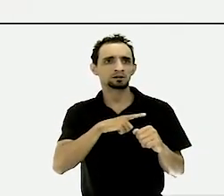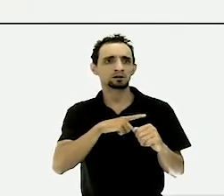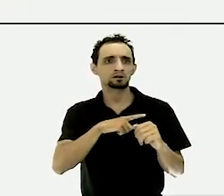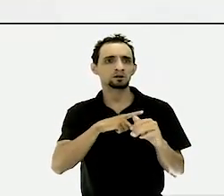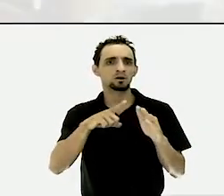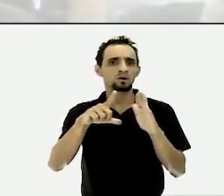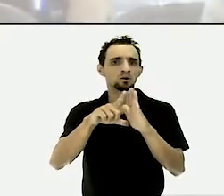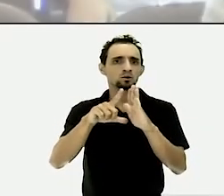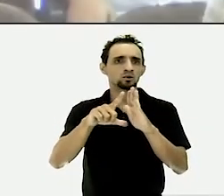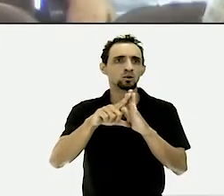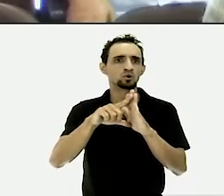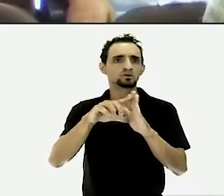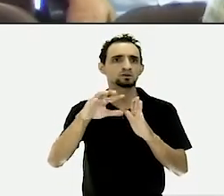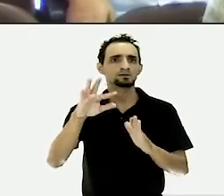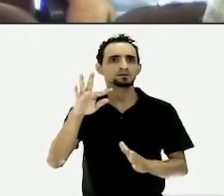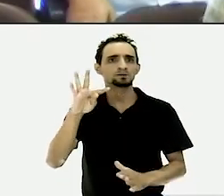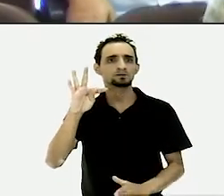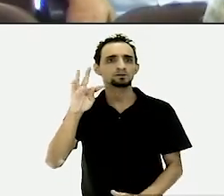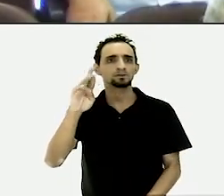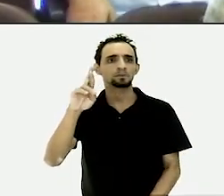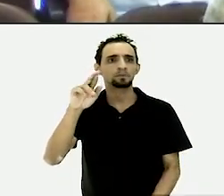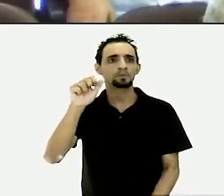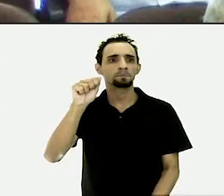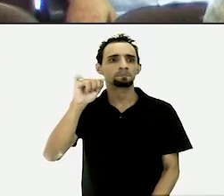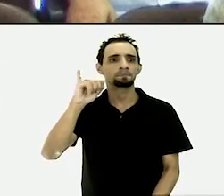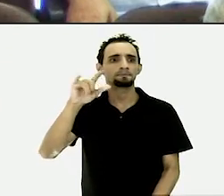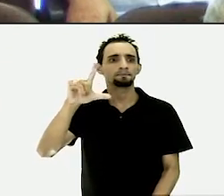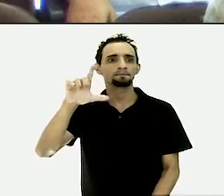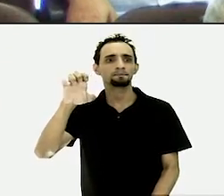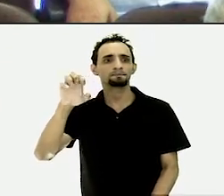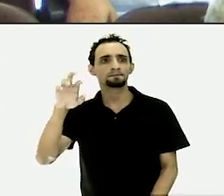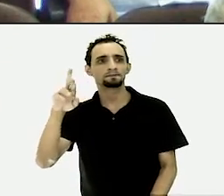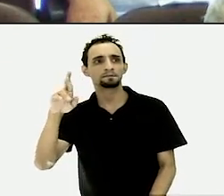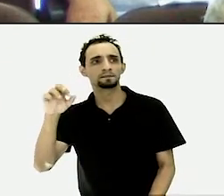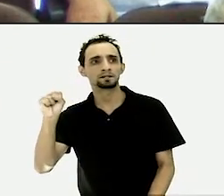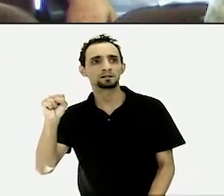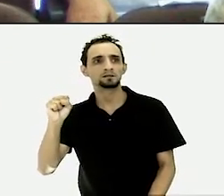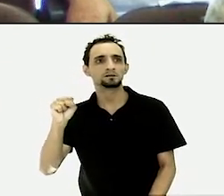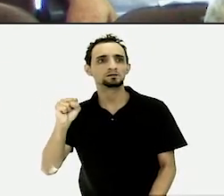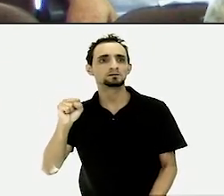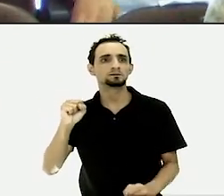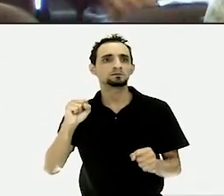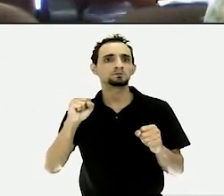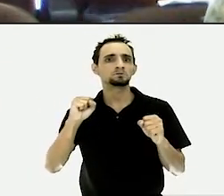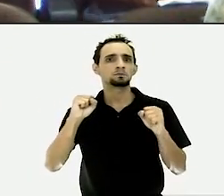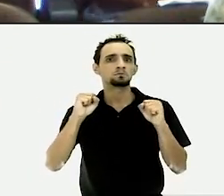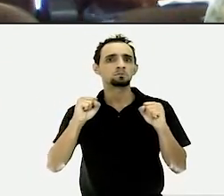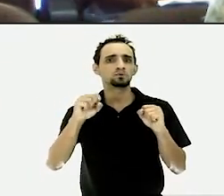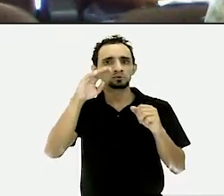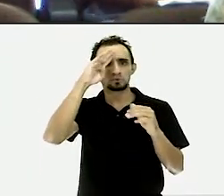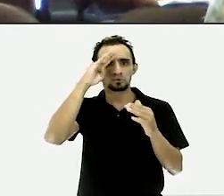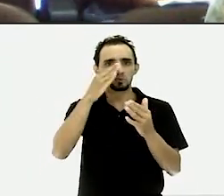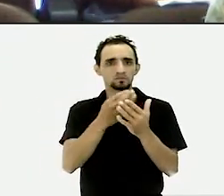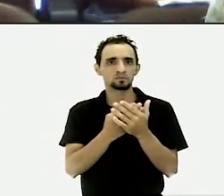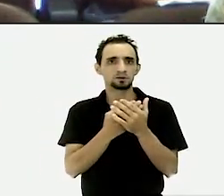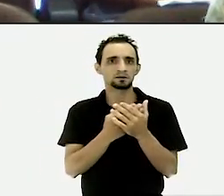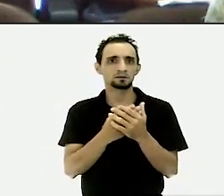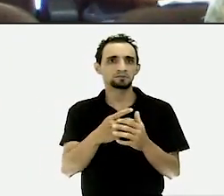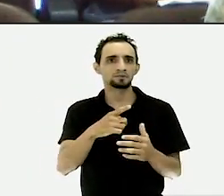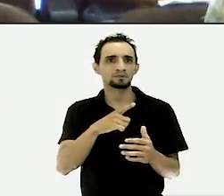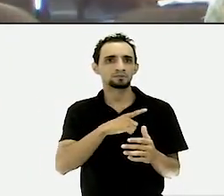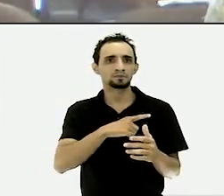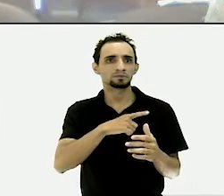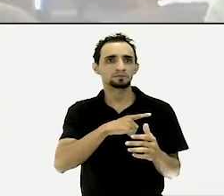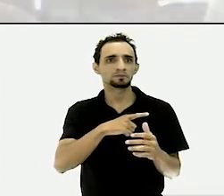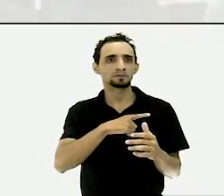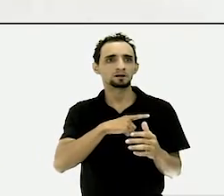essa casa, com certeza nós vamos ficar do lado de vocês, não que estamos contra a prefeitura. Mas nós temos que ver